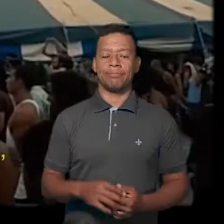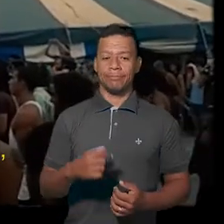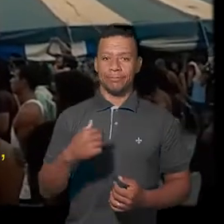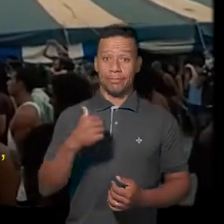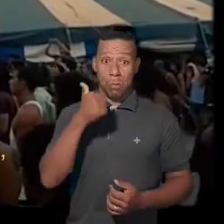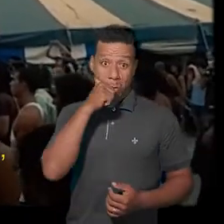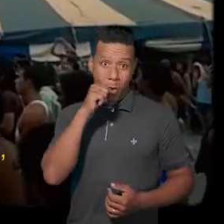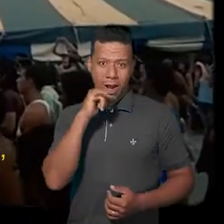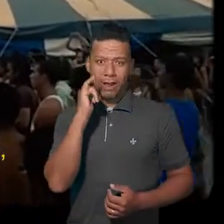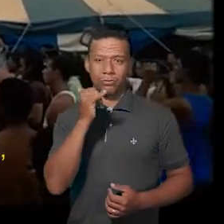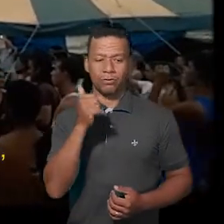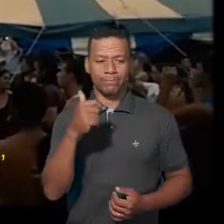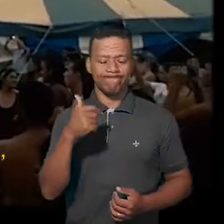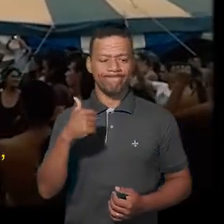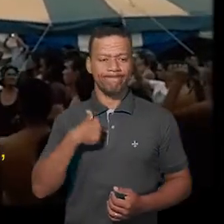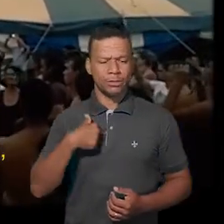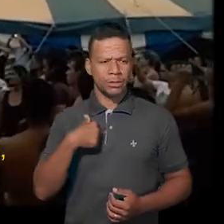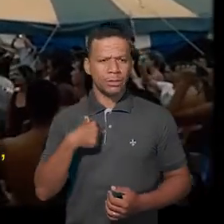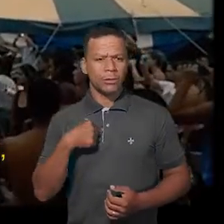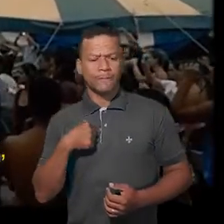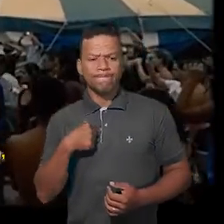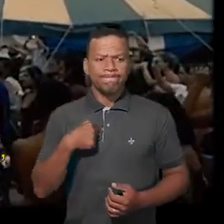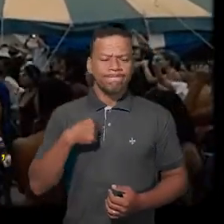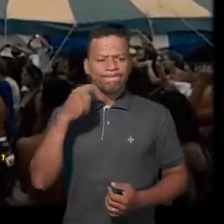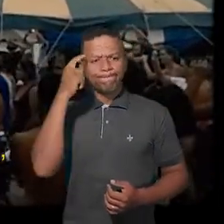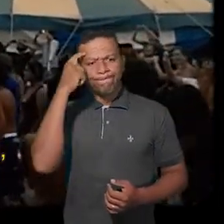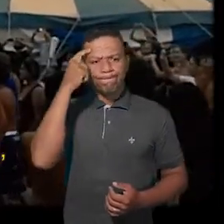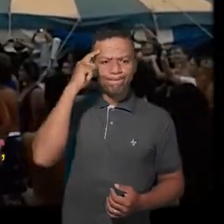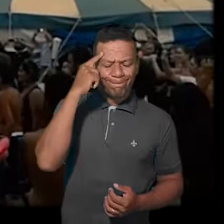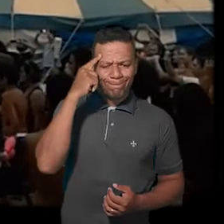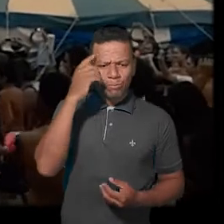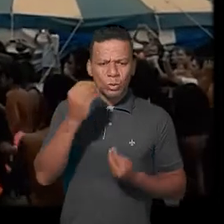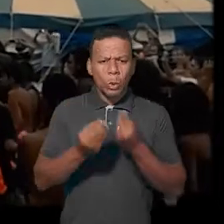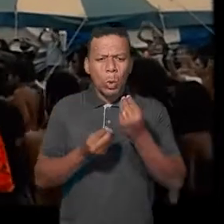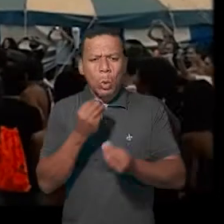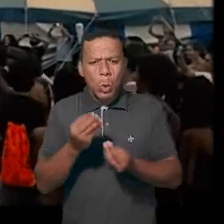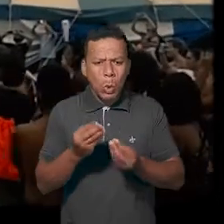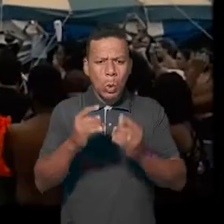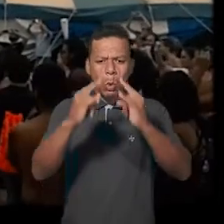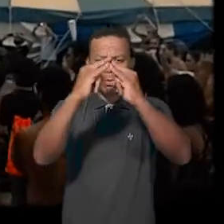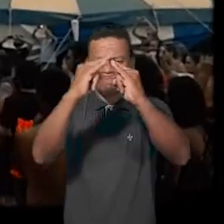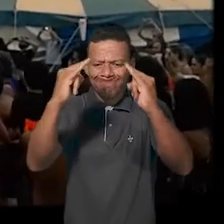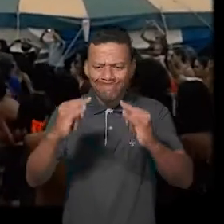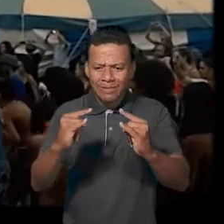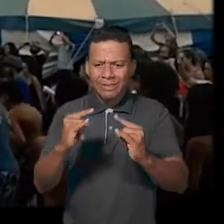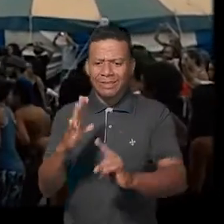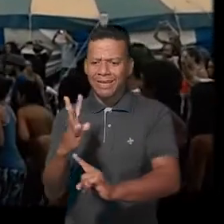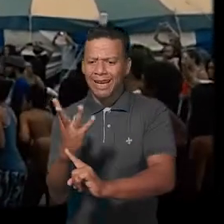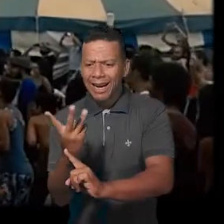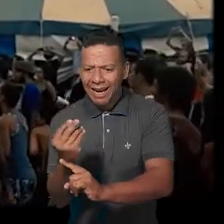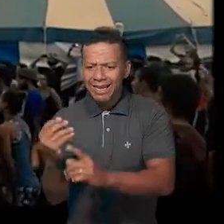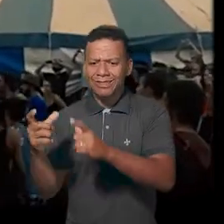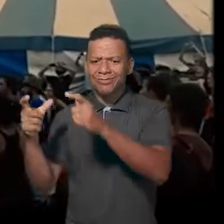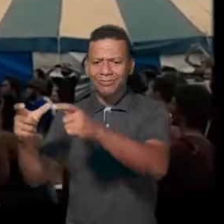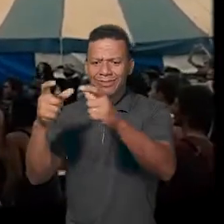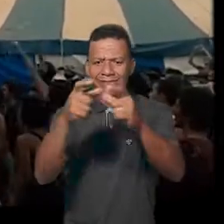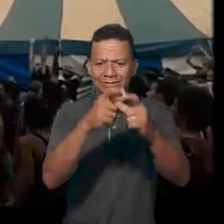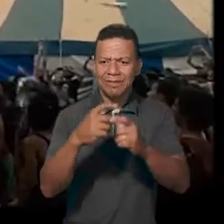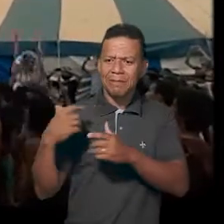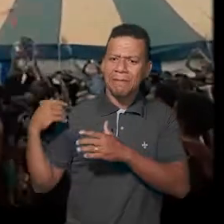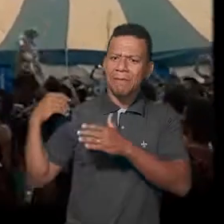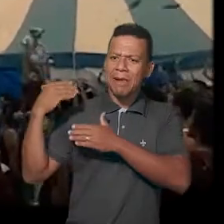intriga no coletivo circense é justamente compreender como ele se sustenta, como ele se mantém ao longo de todo esse tempo. Compreender